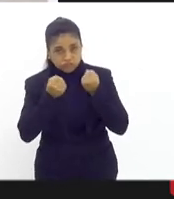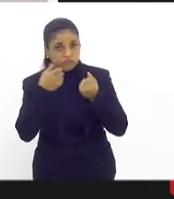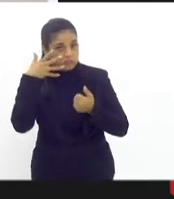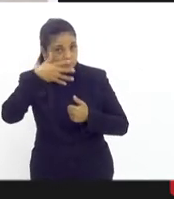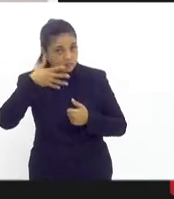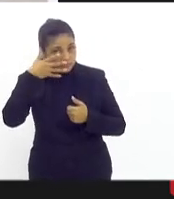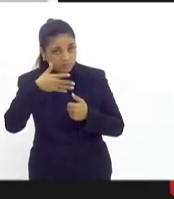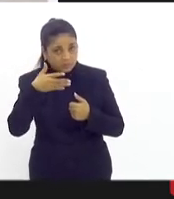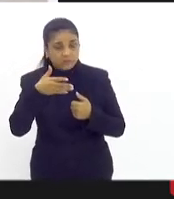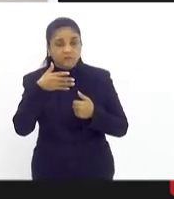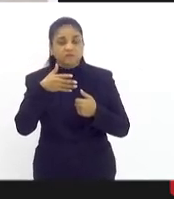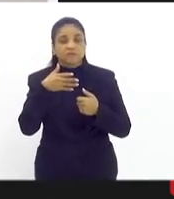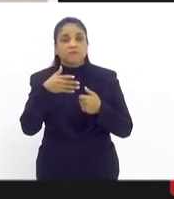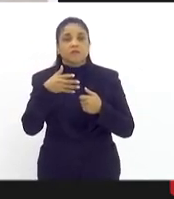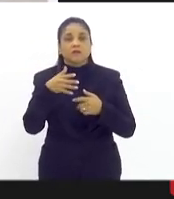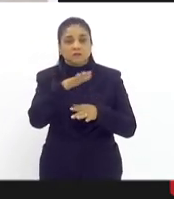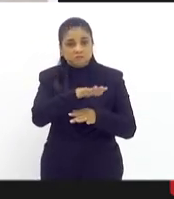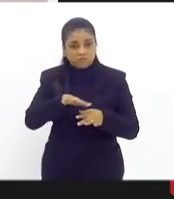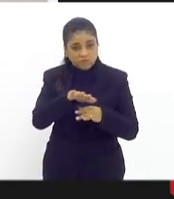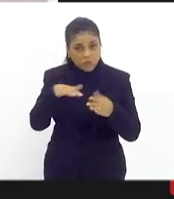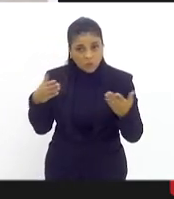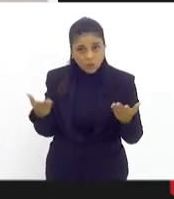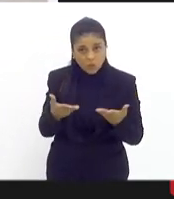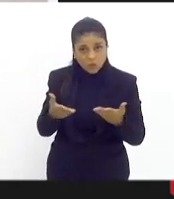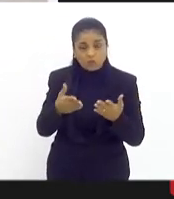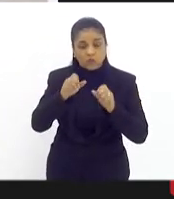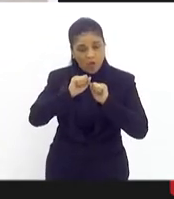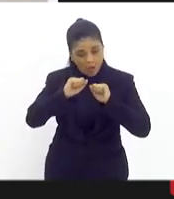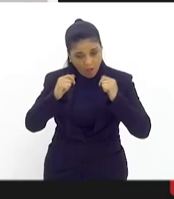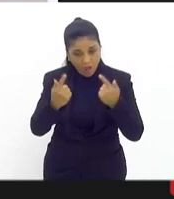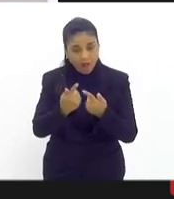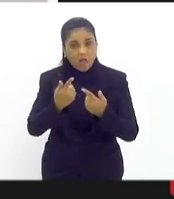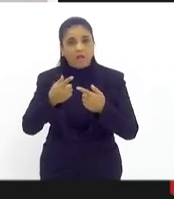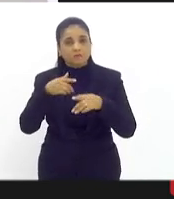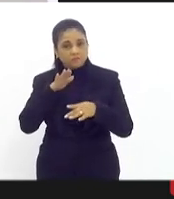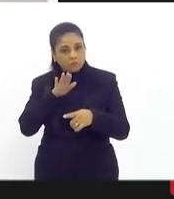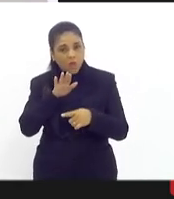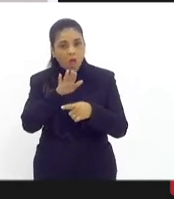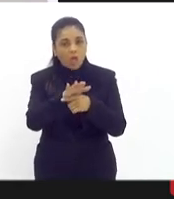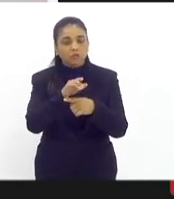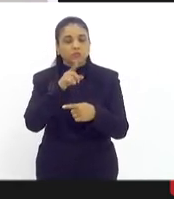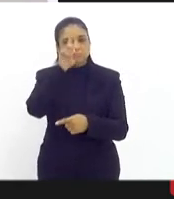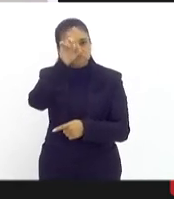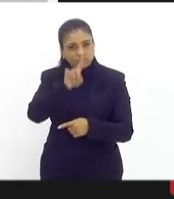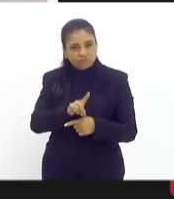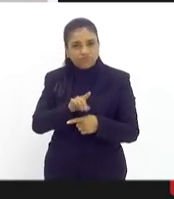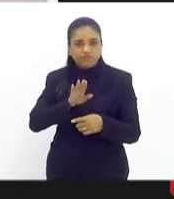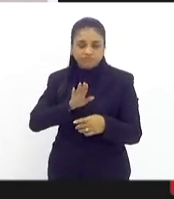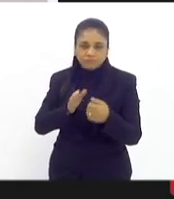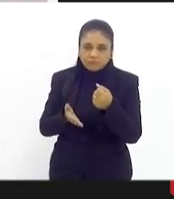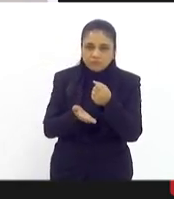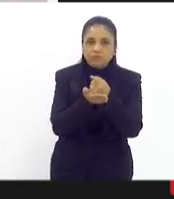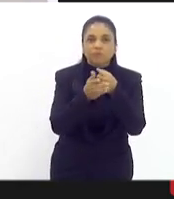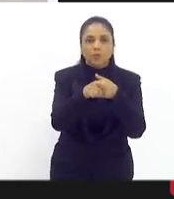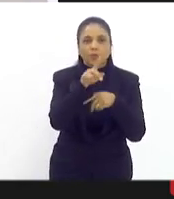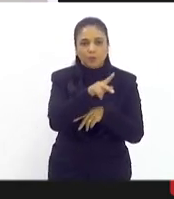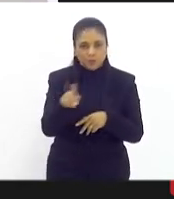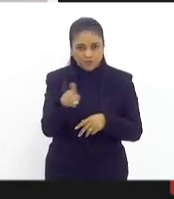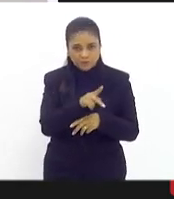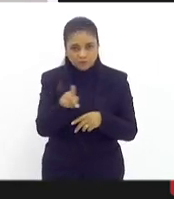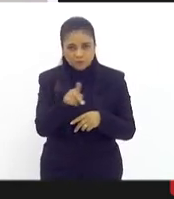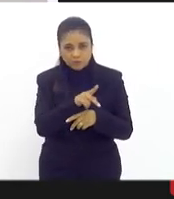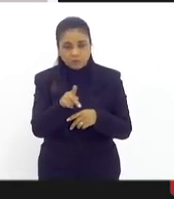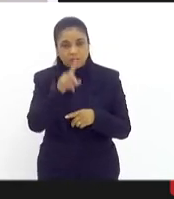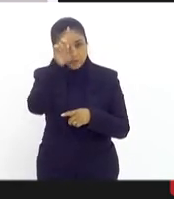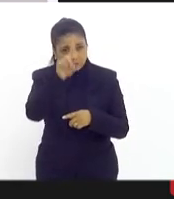dessa dificuldade do cenário atual, a DERJ tem tentado ajudar e auxiliar os diretores nesse sentido e professores, né, dentro do escopo